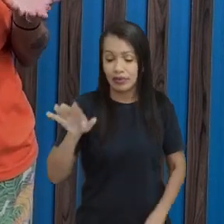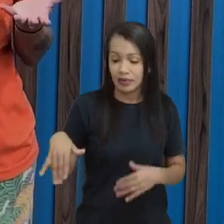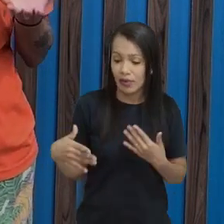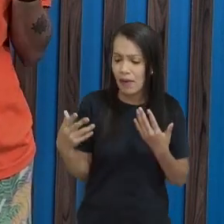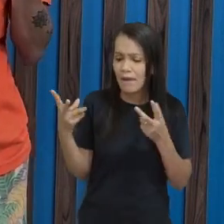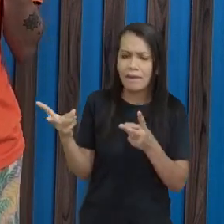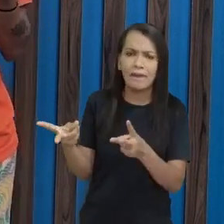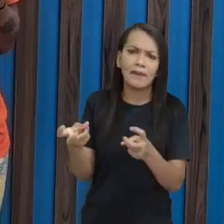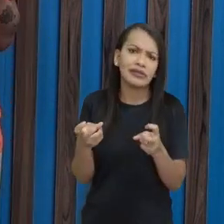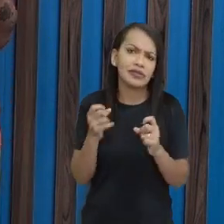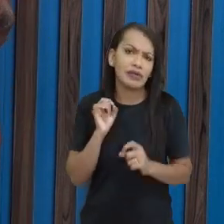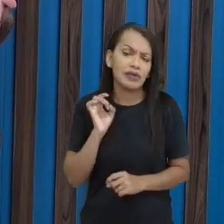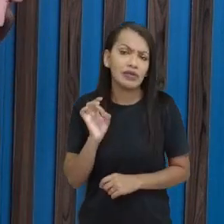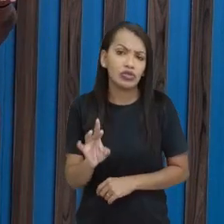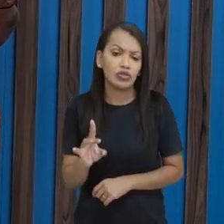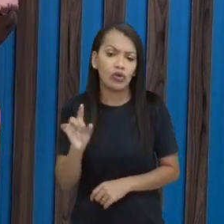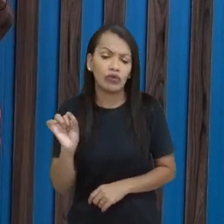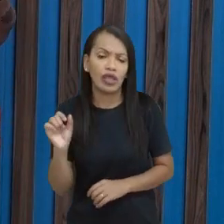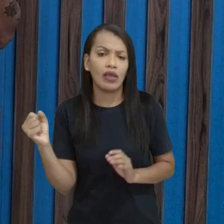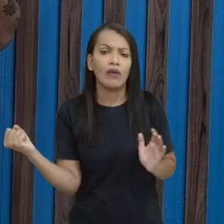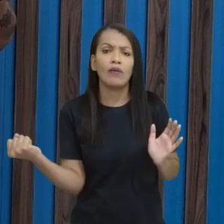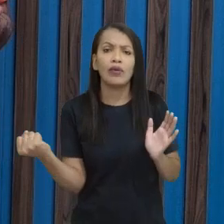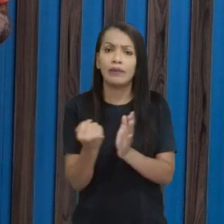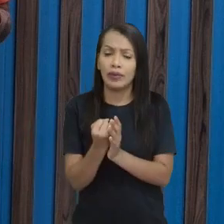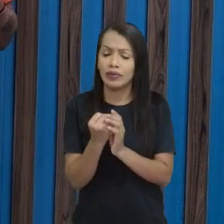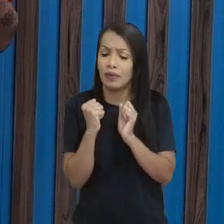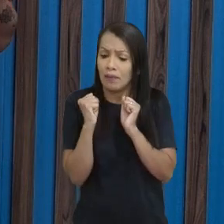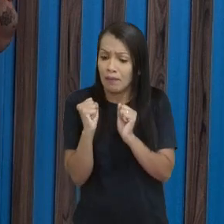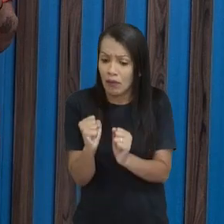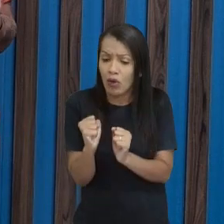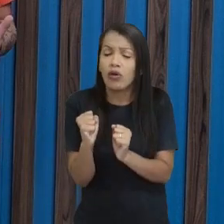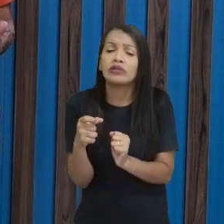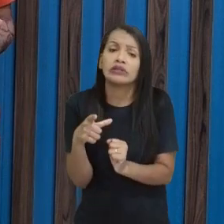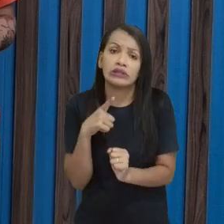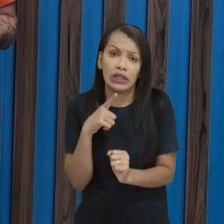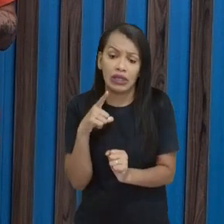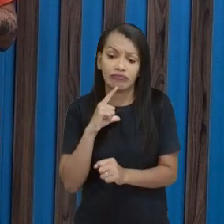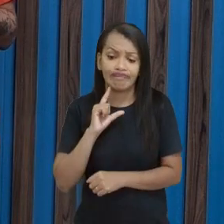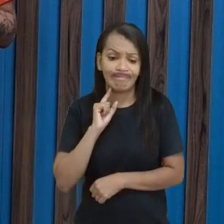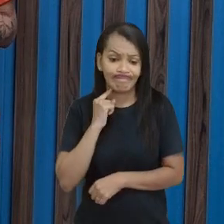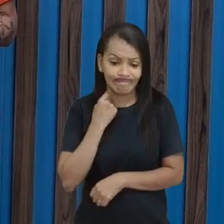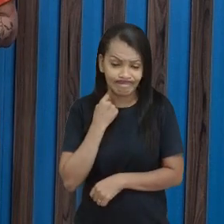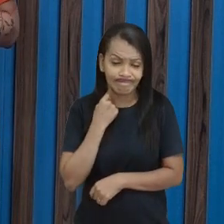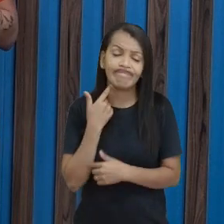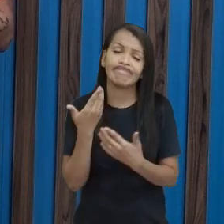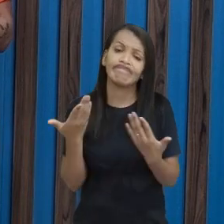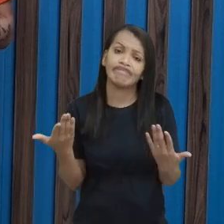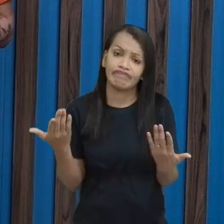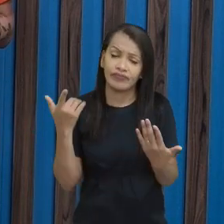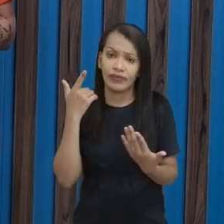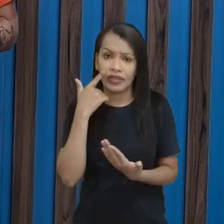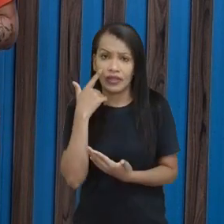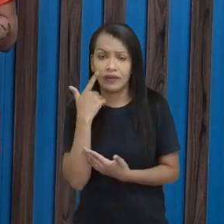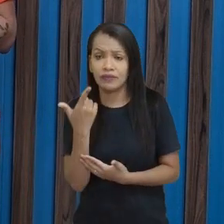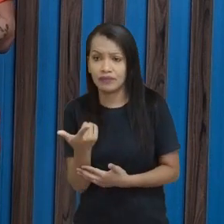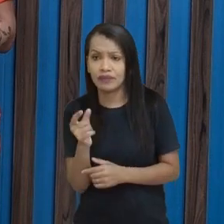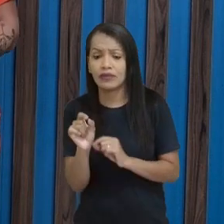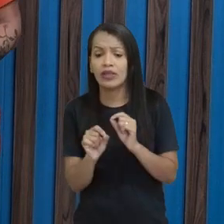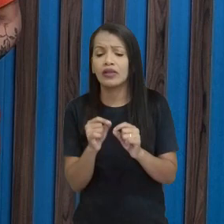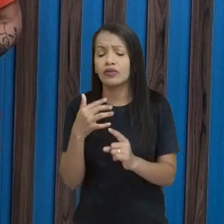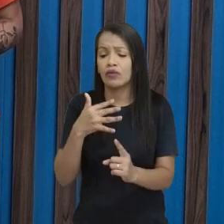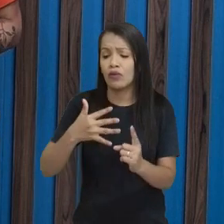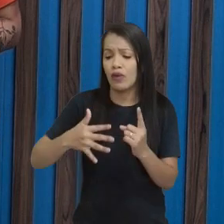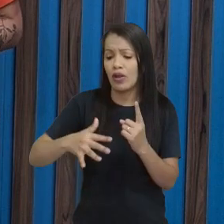não só a questão do impacto que pode causar, né, toda essa poluição para ali, né, a questão do